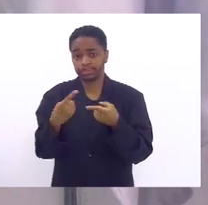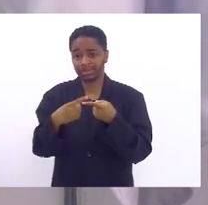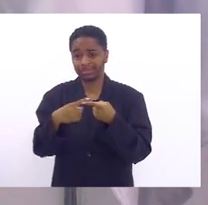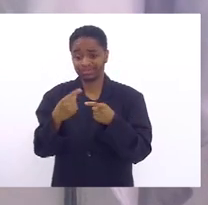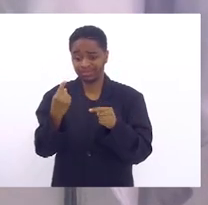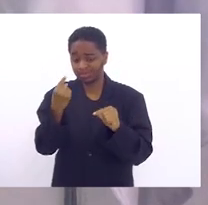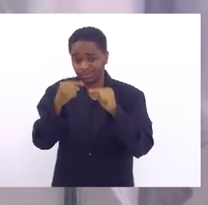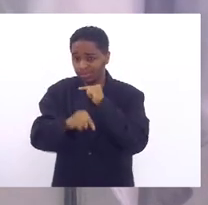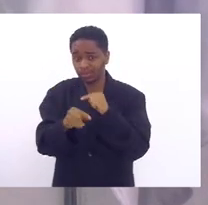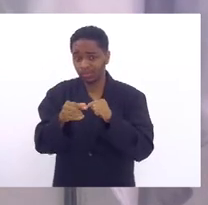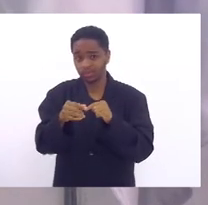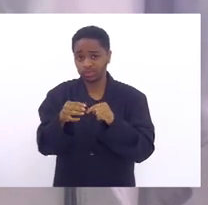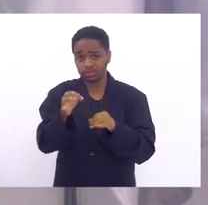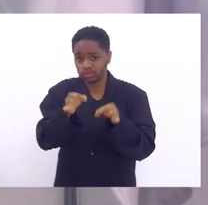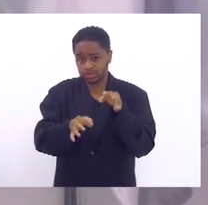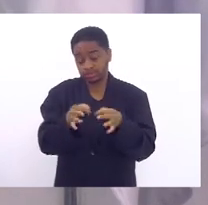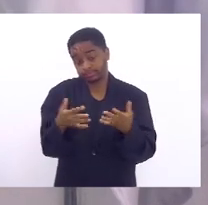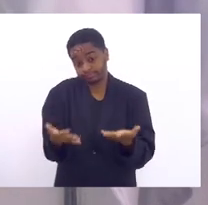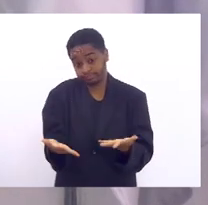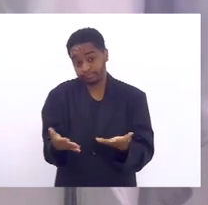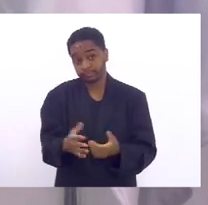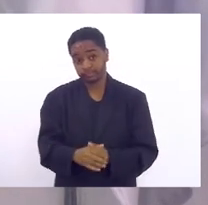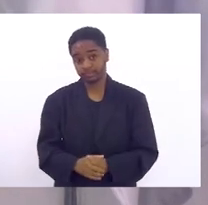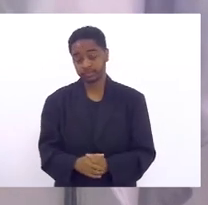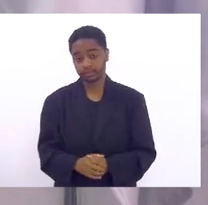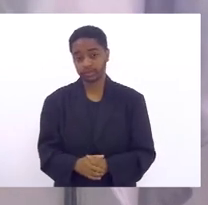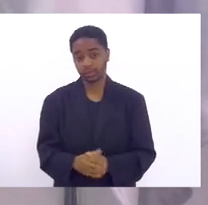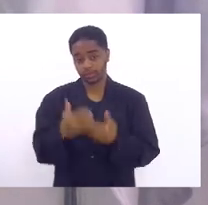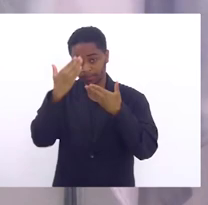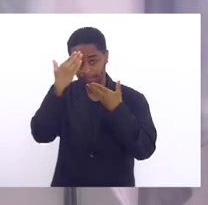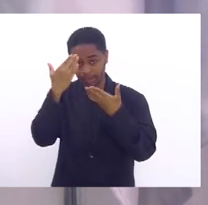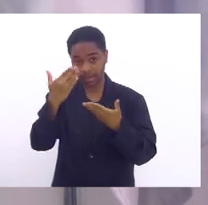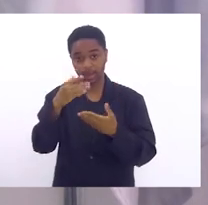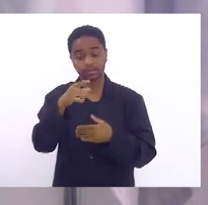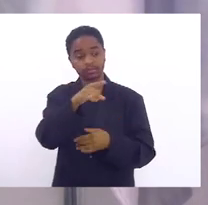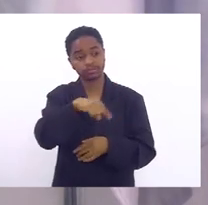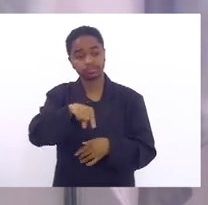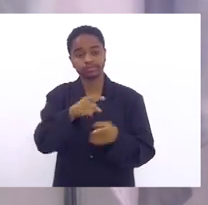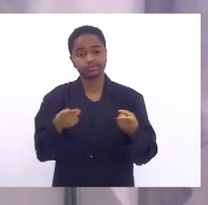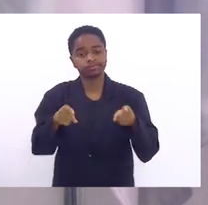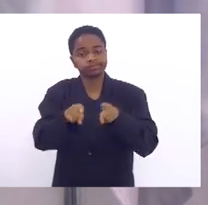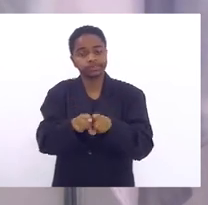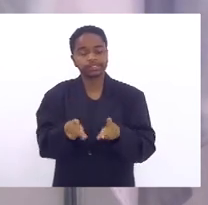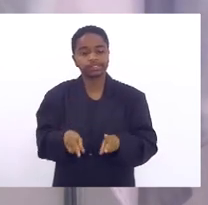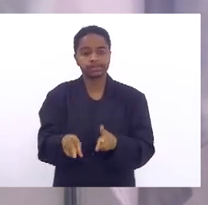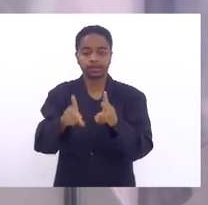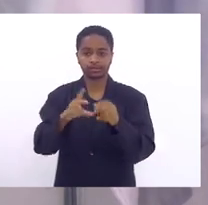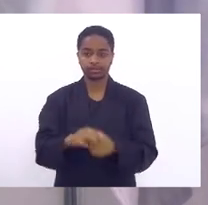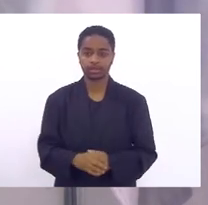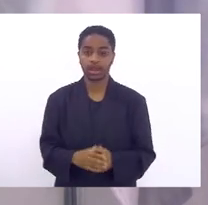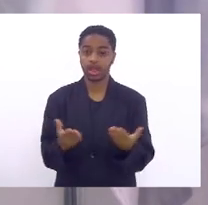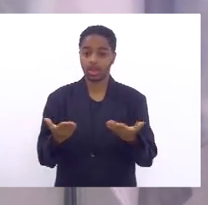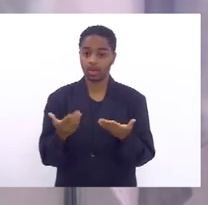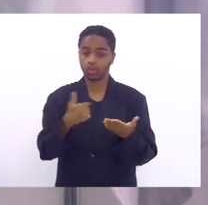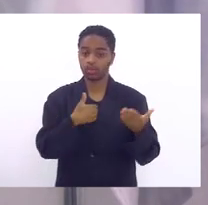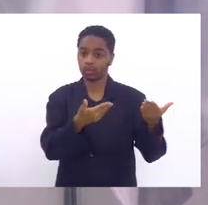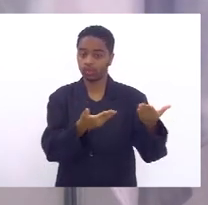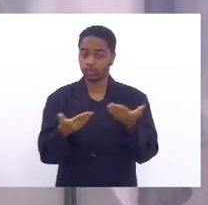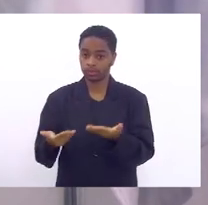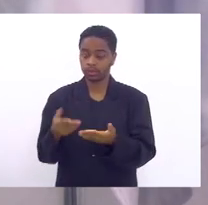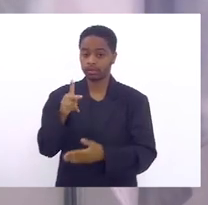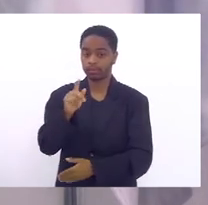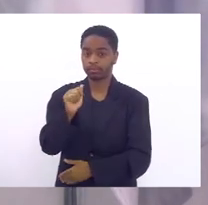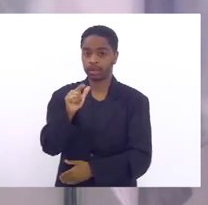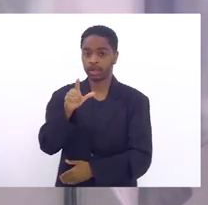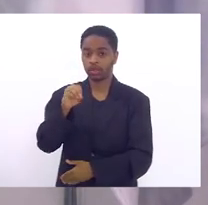né porque não existe isso então muito obrigada pela parceria de sempre convida agora a senora